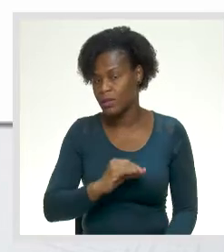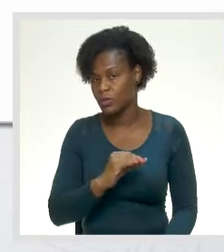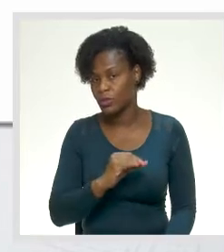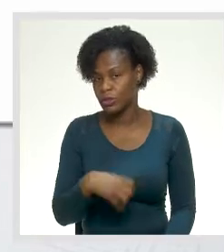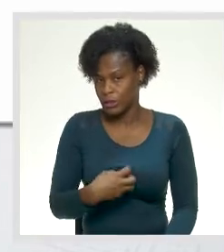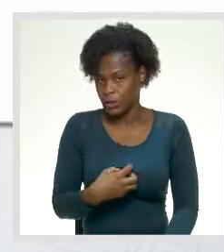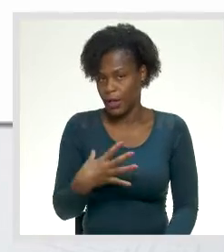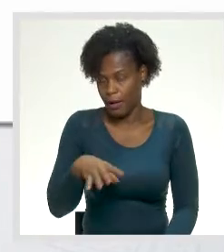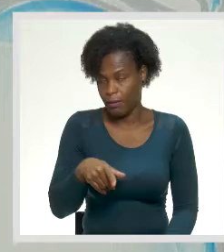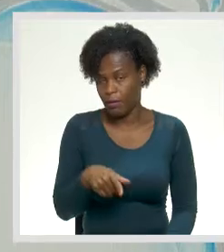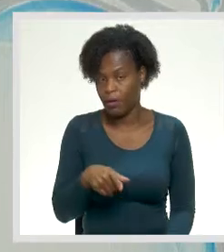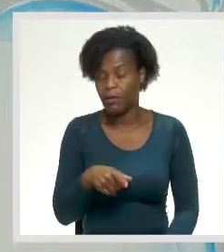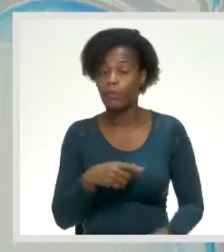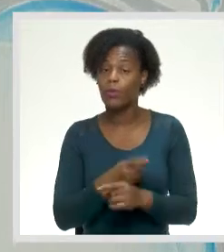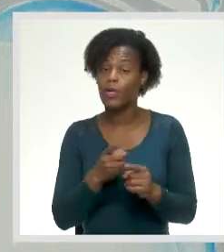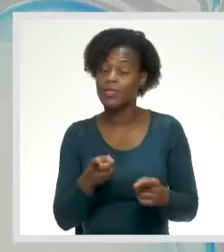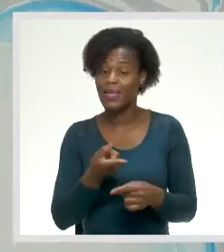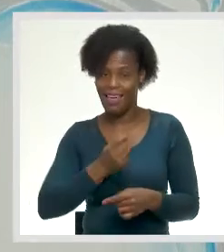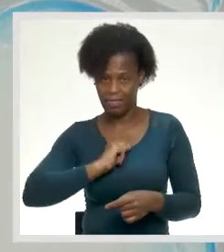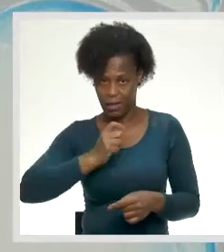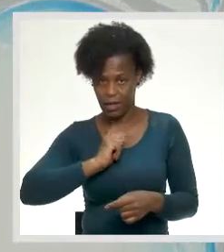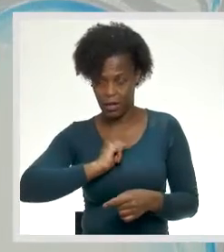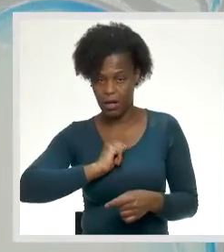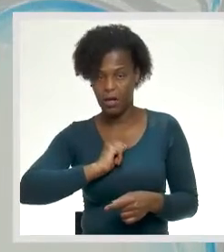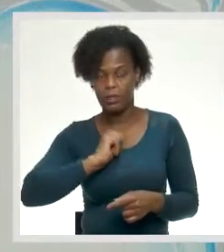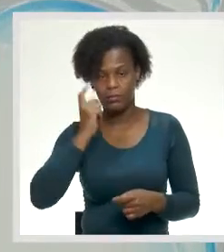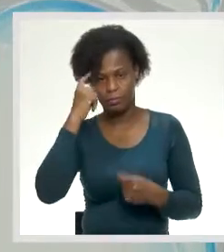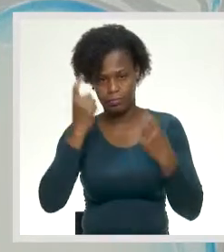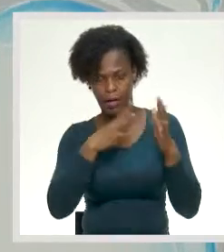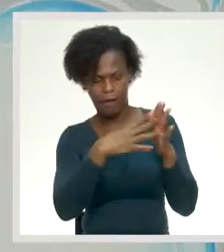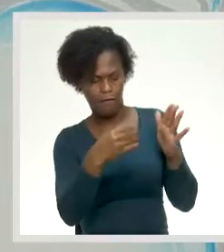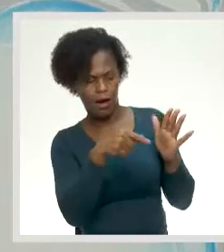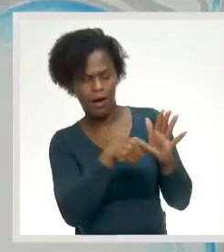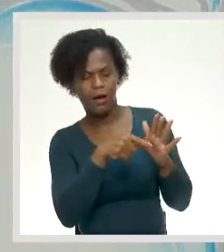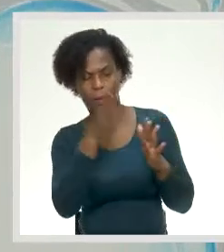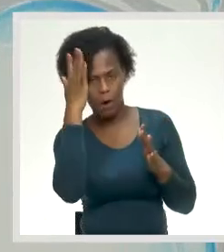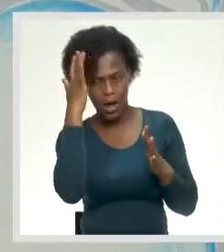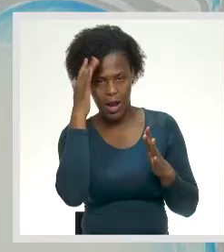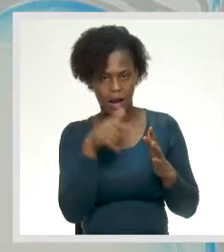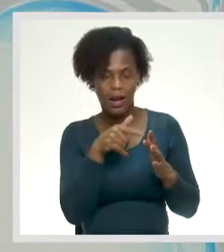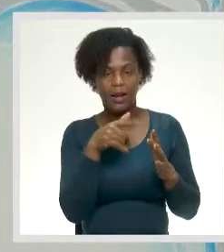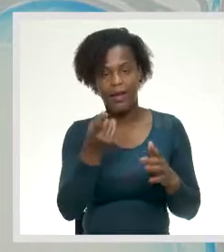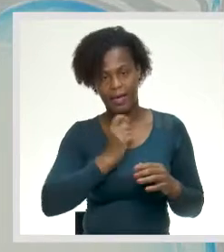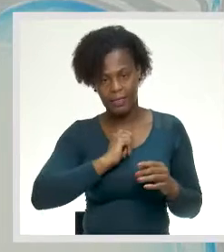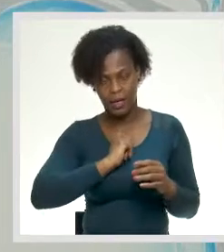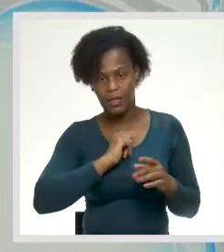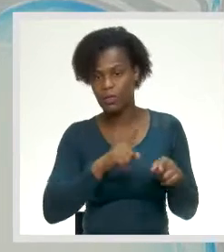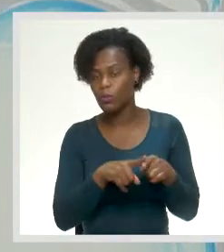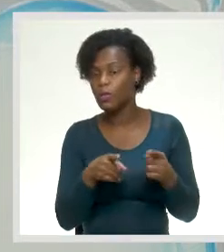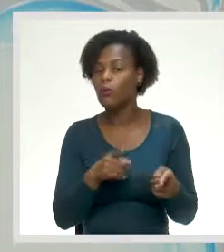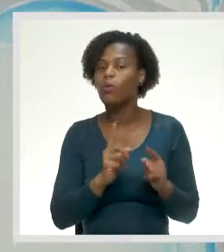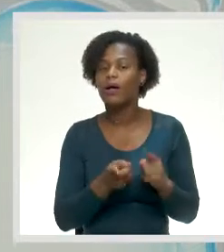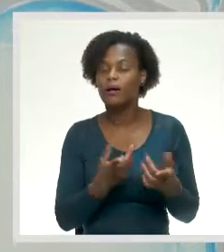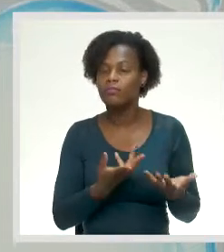mais desejáveis. Portanto, ética reflete sobre a moral. Ética é